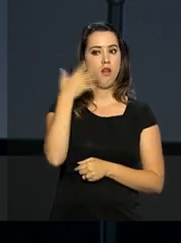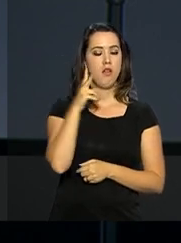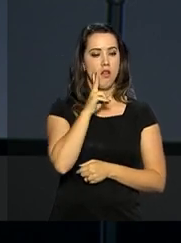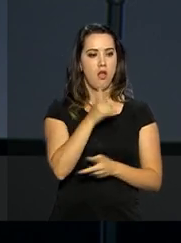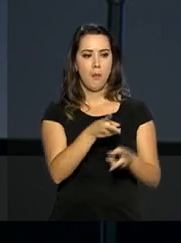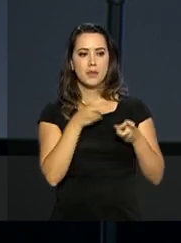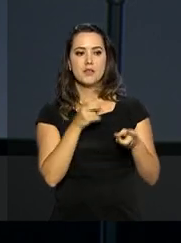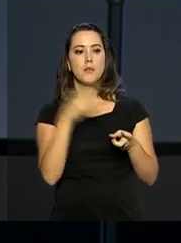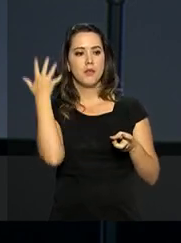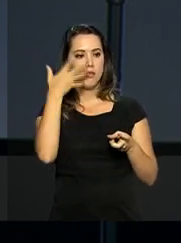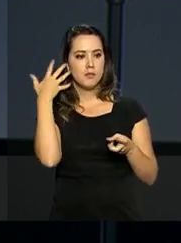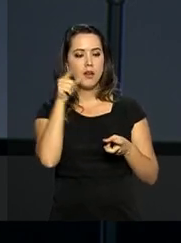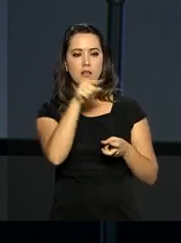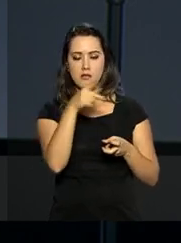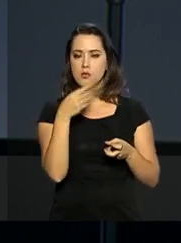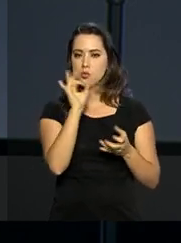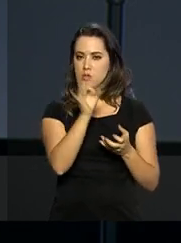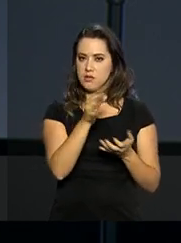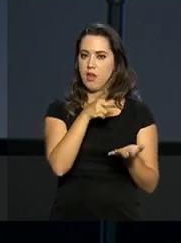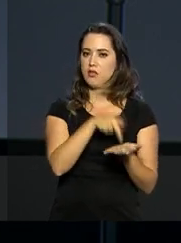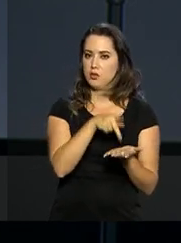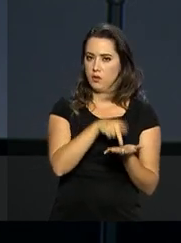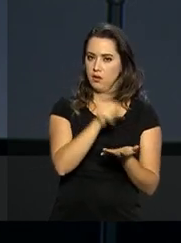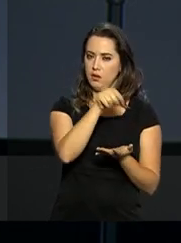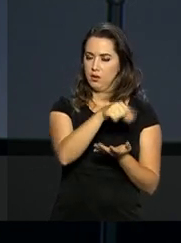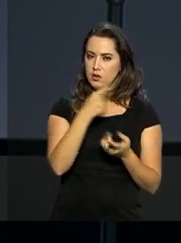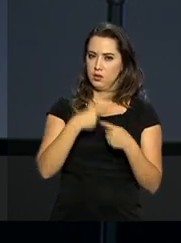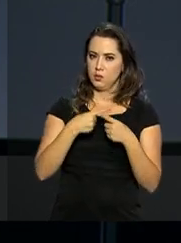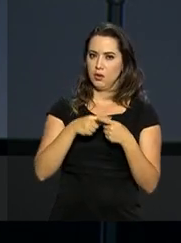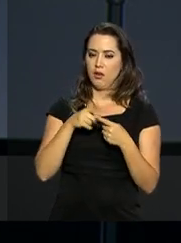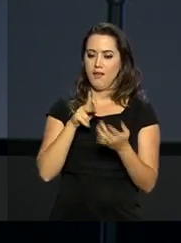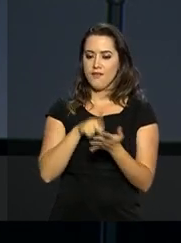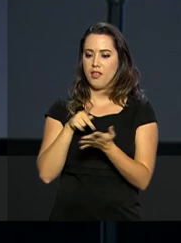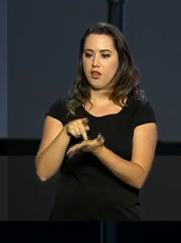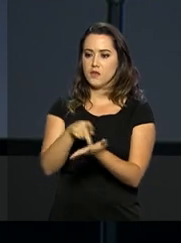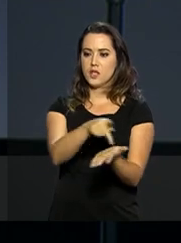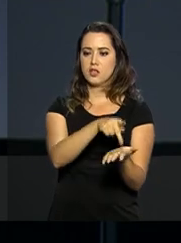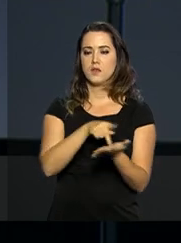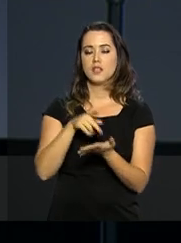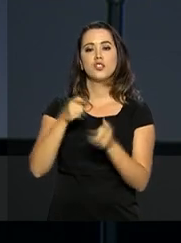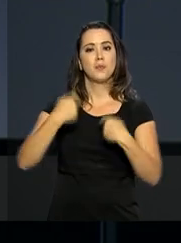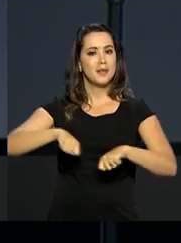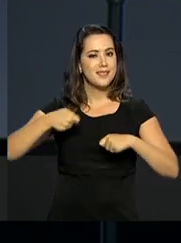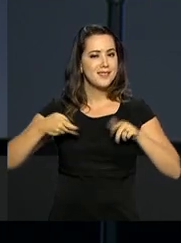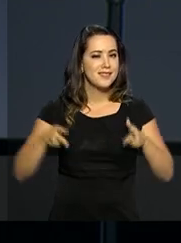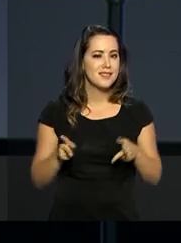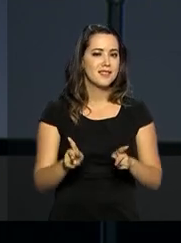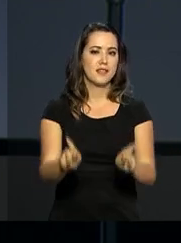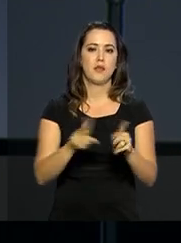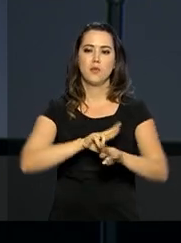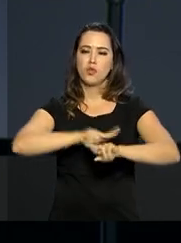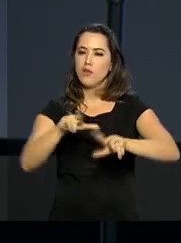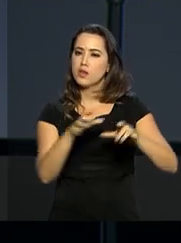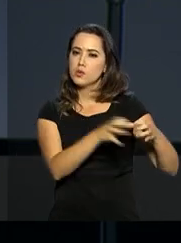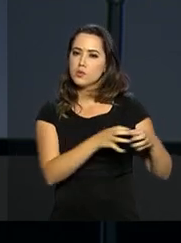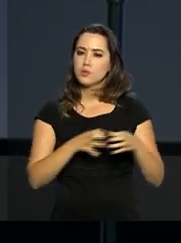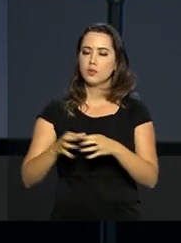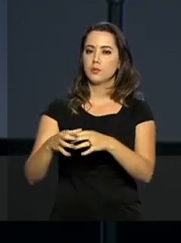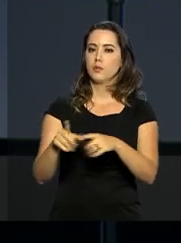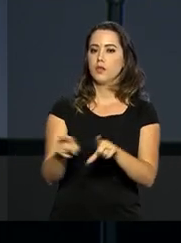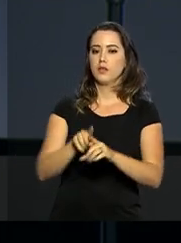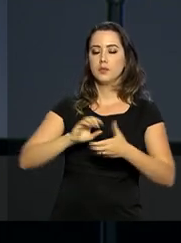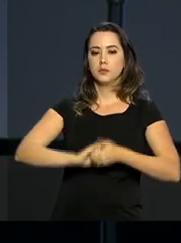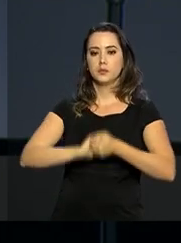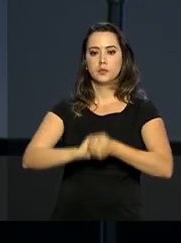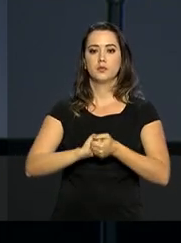restabelecer a verdade. E é o que mais precisa ser feito nos últimos tempos, nos mais variados setores. Também quero